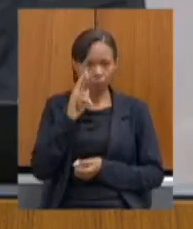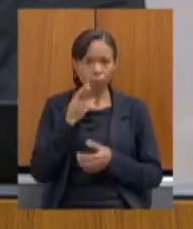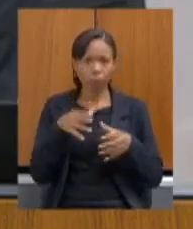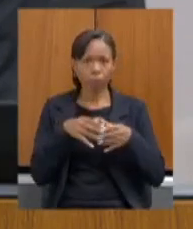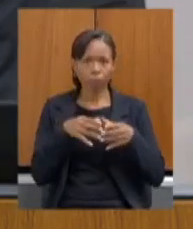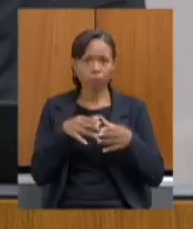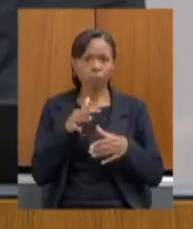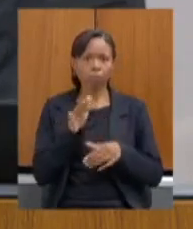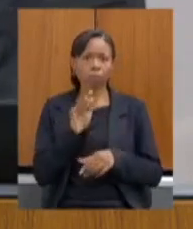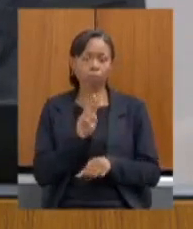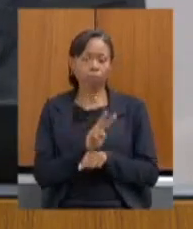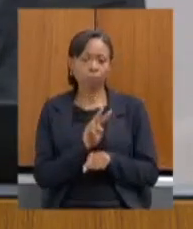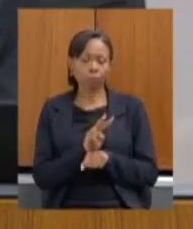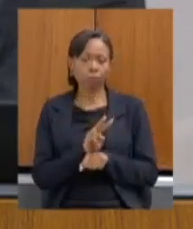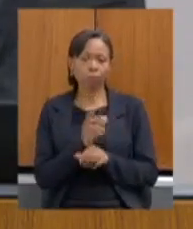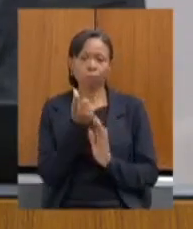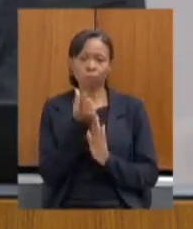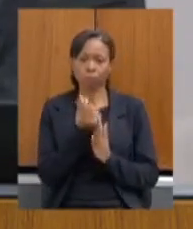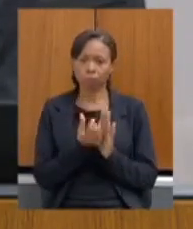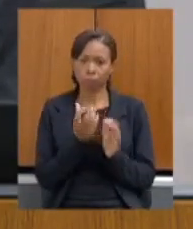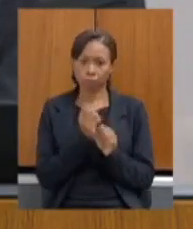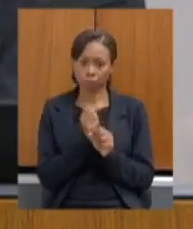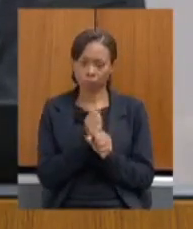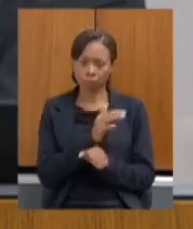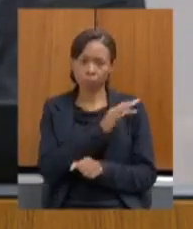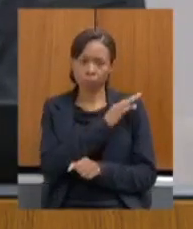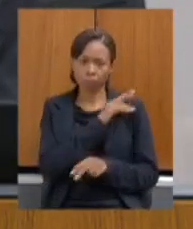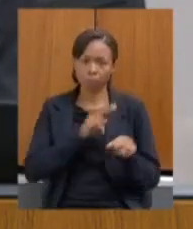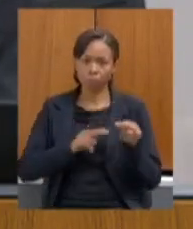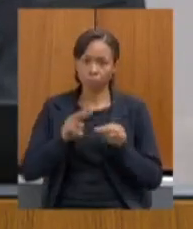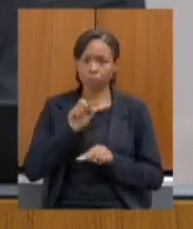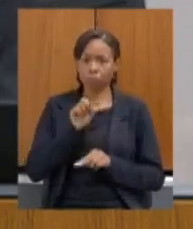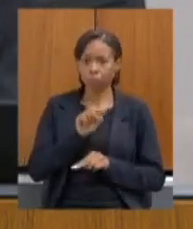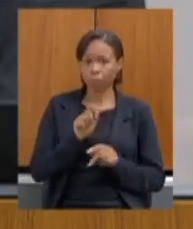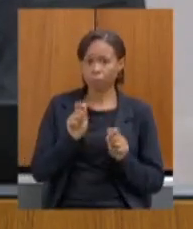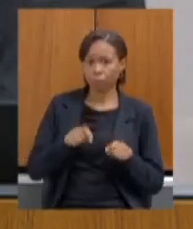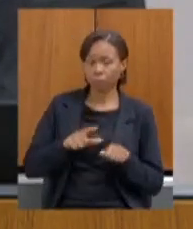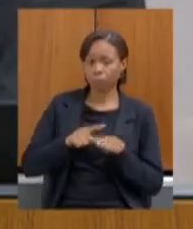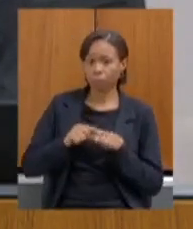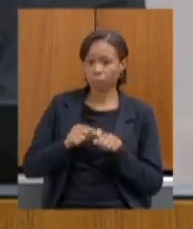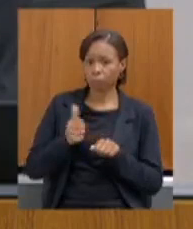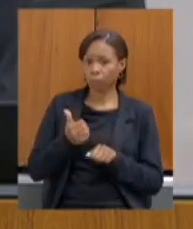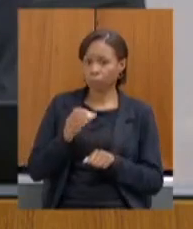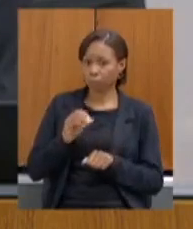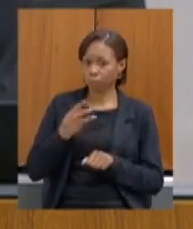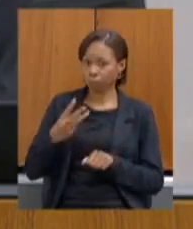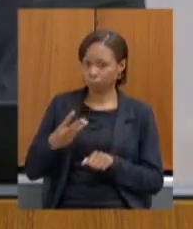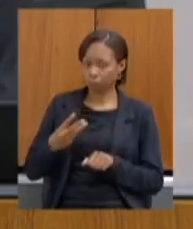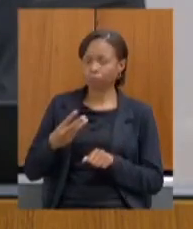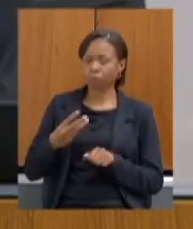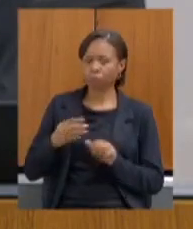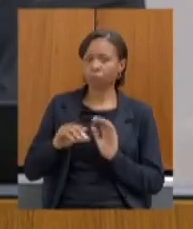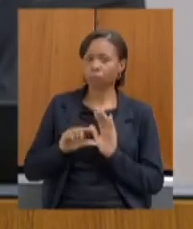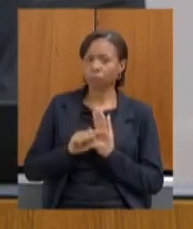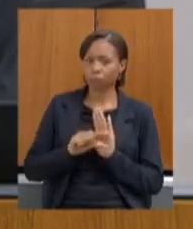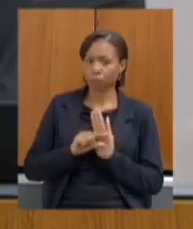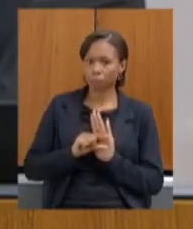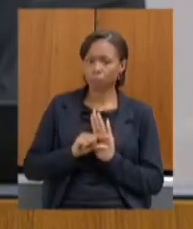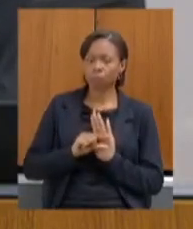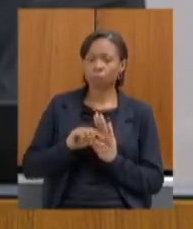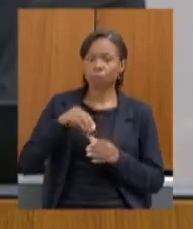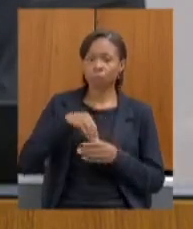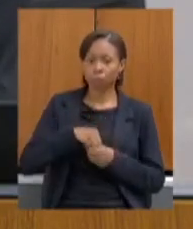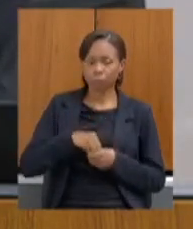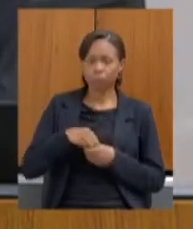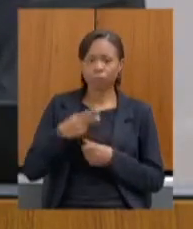Fiscalização Financeira e Orçamentária, deputado que se subscreve requer da vossa excelência no termo do artigo 103 para o terceiro alinhado do regimento interno que seja